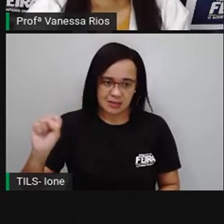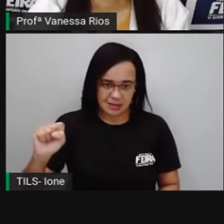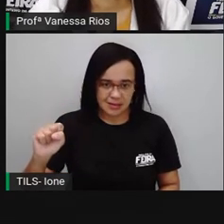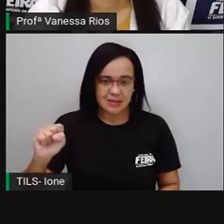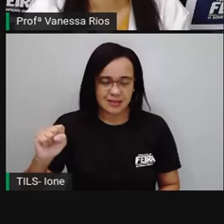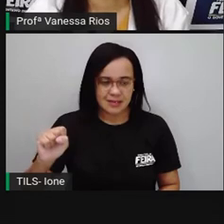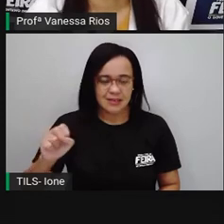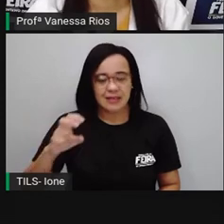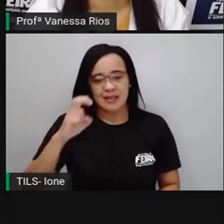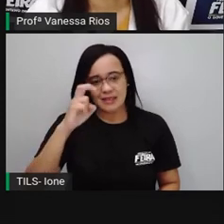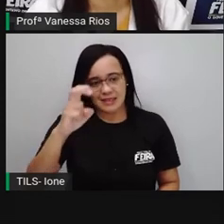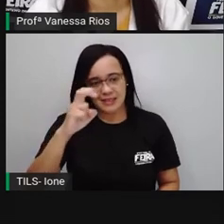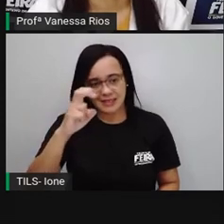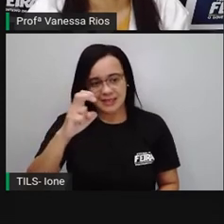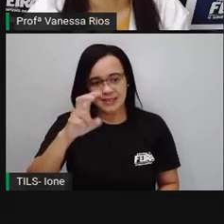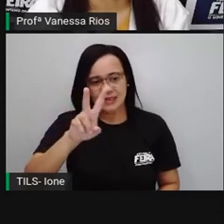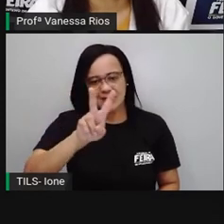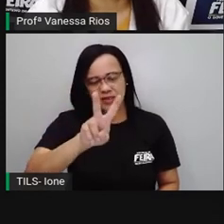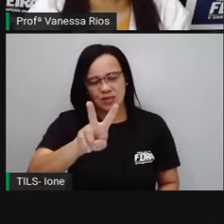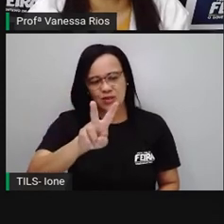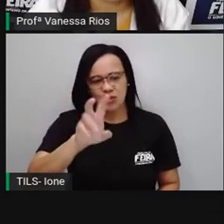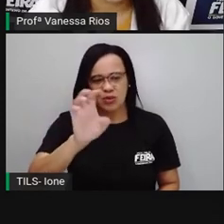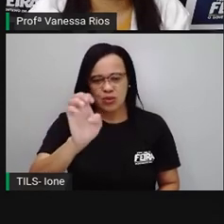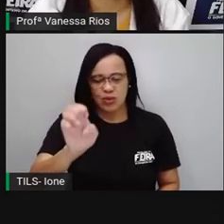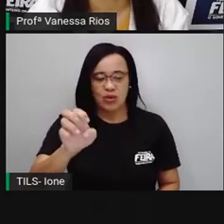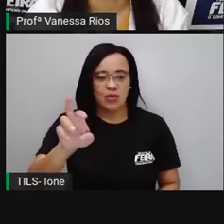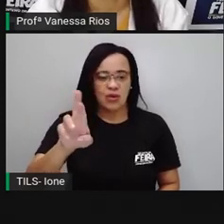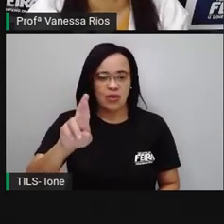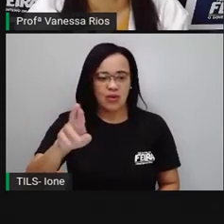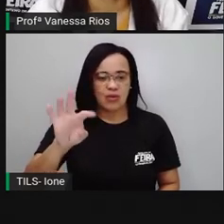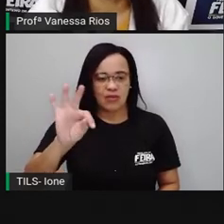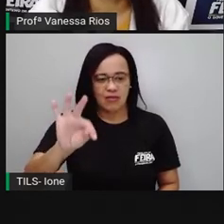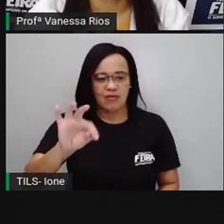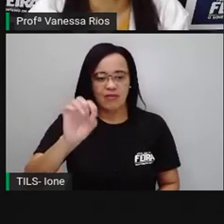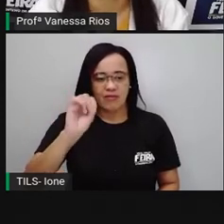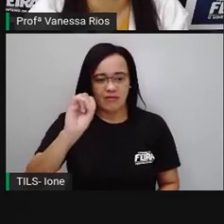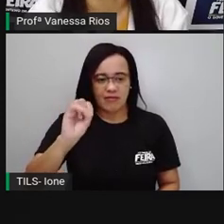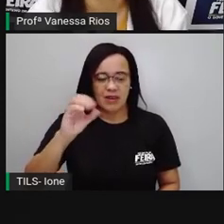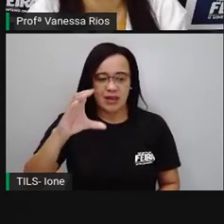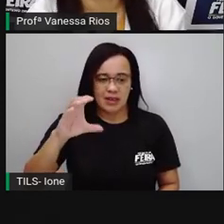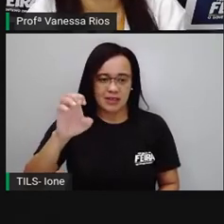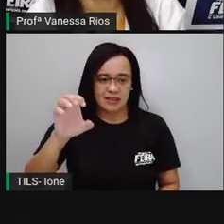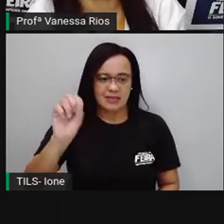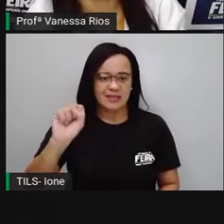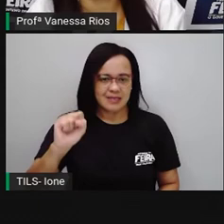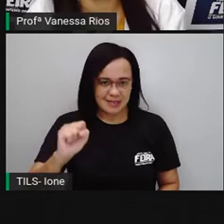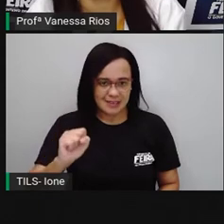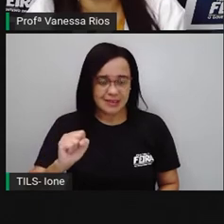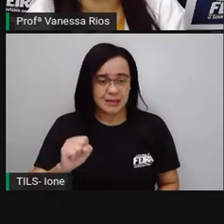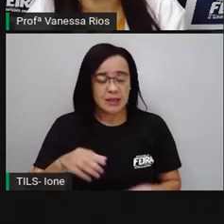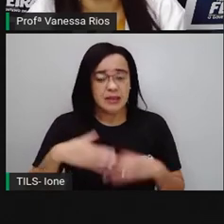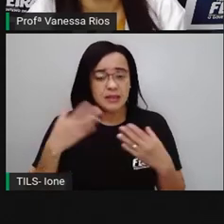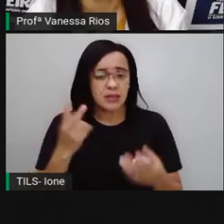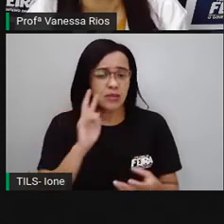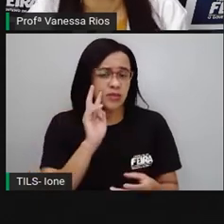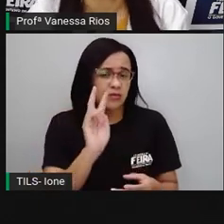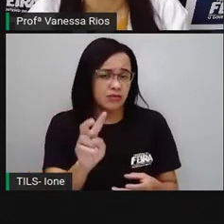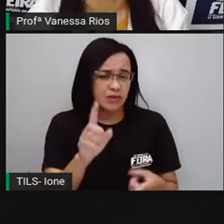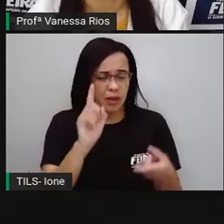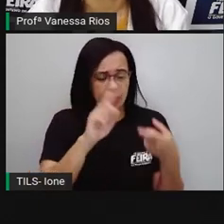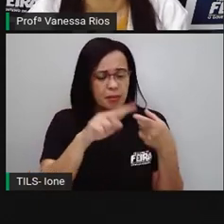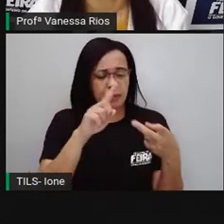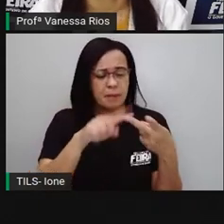E aí, quando a gente observa a quantidade de faces, de vértices e de arestas dos poliedros,